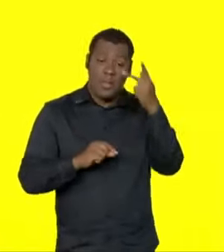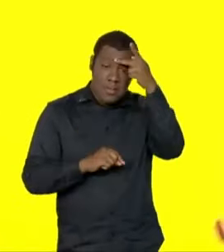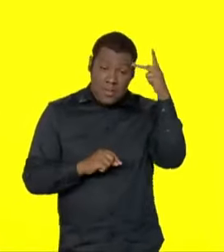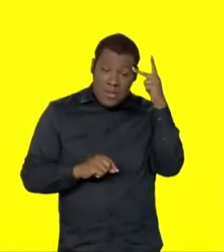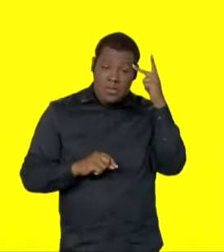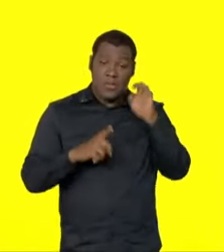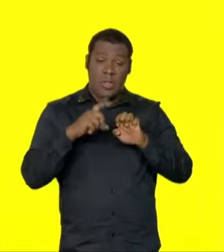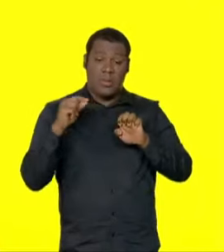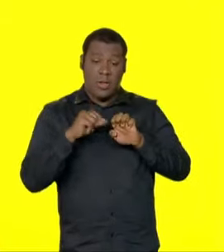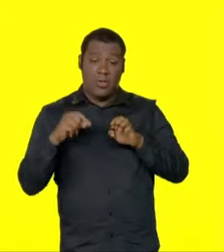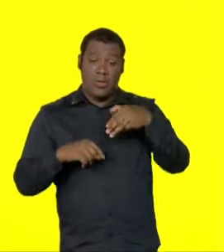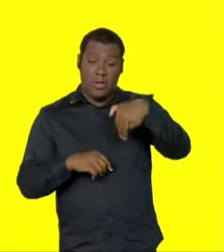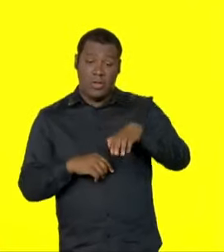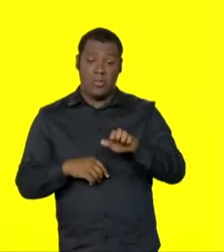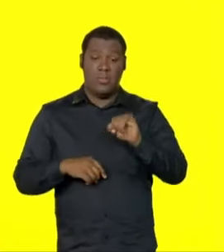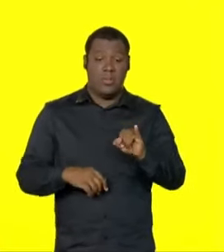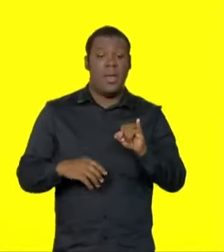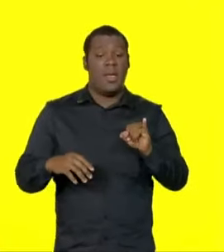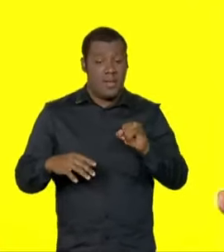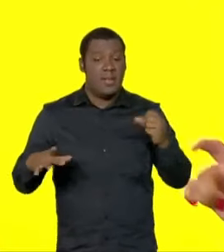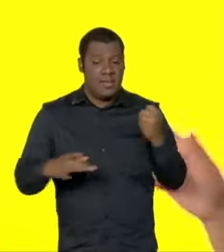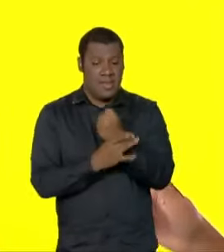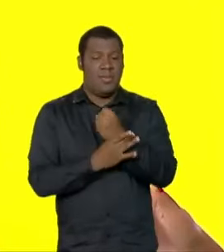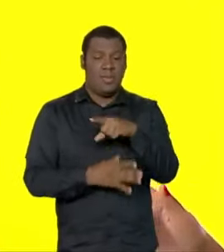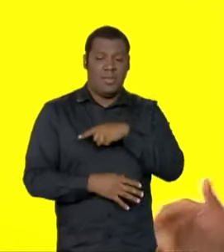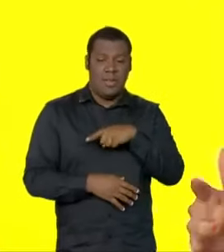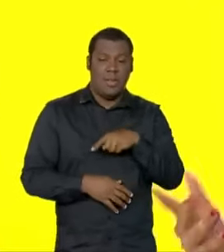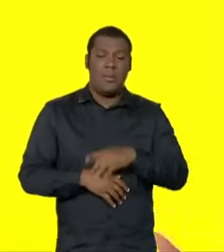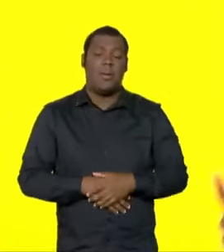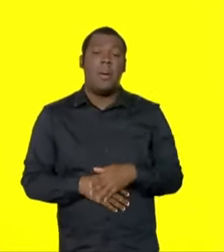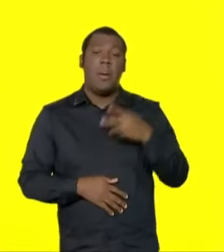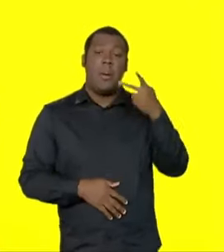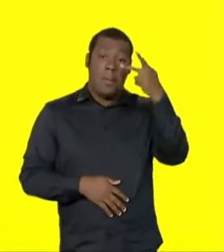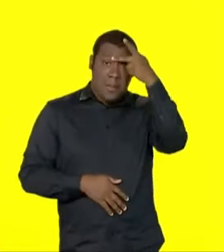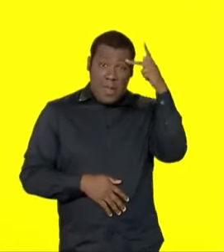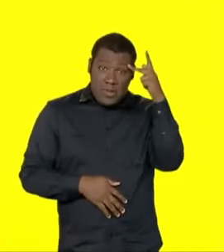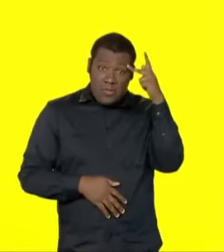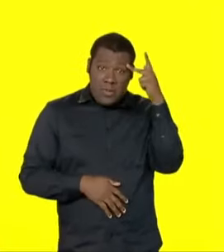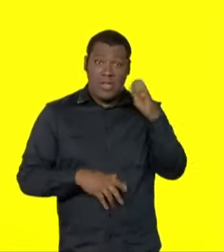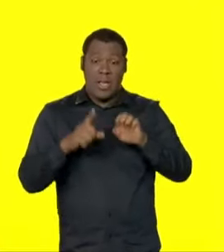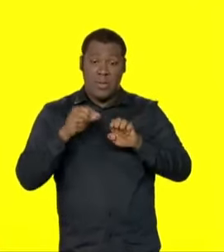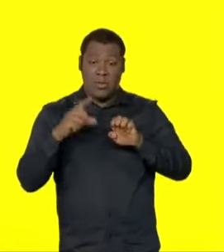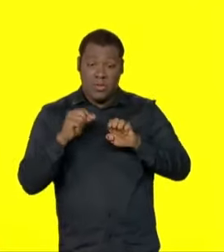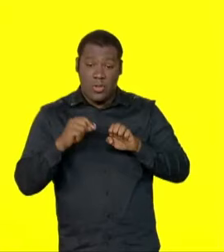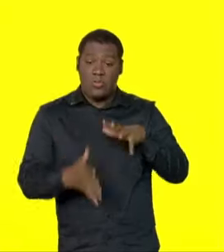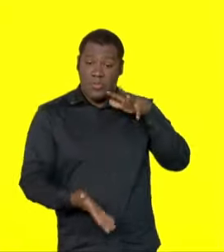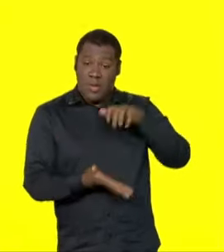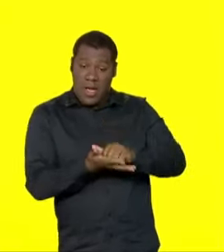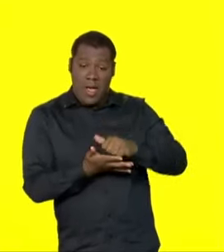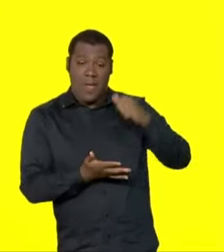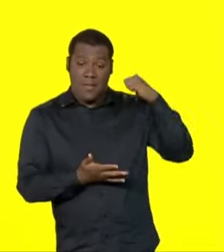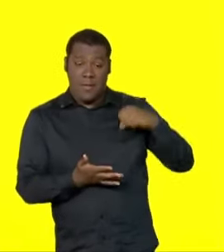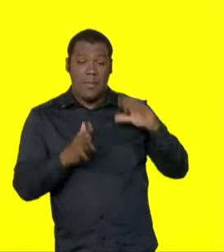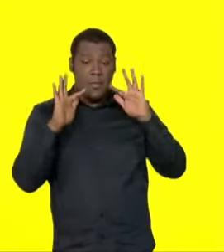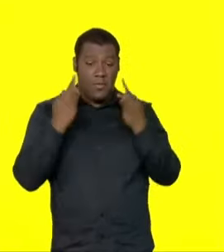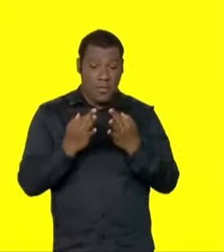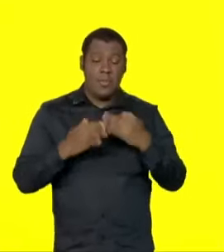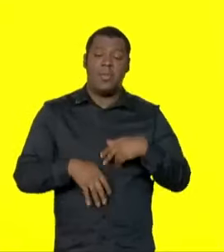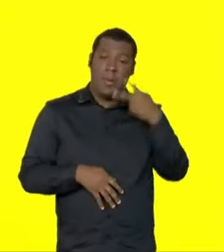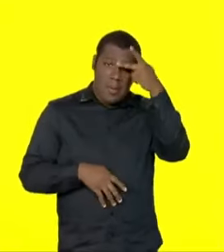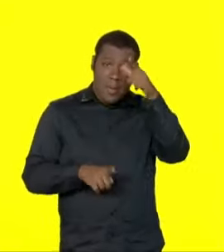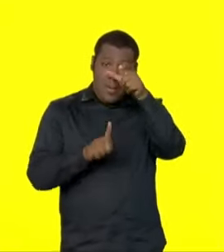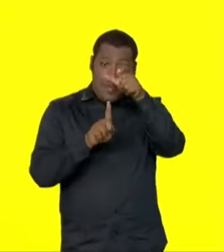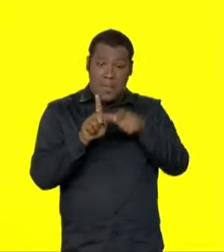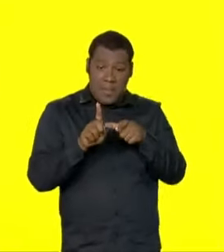pequenos. O público são os empresários que estejam no Cadastro Único Bolsa Família. Pode ser inicialmente pessoa